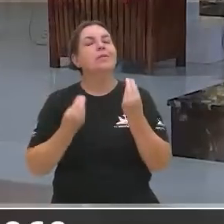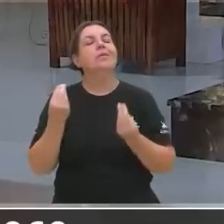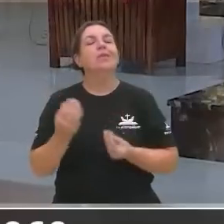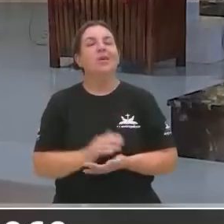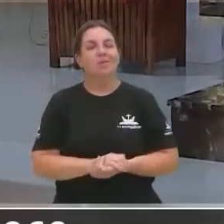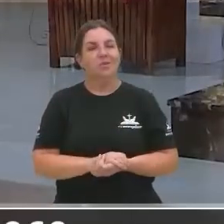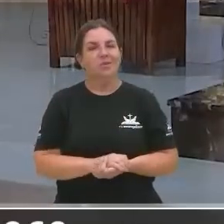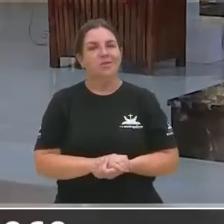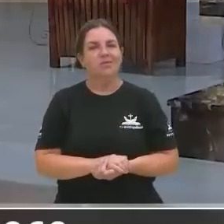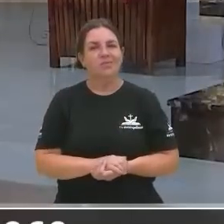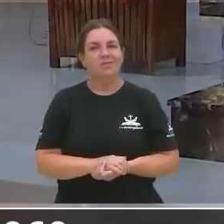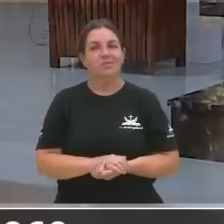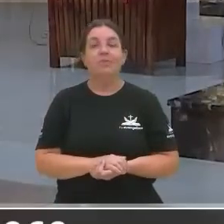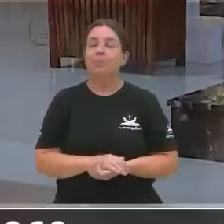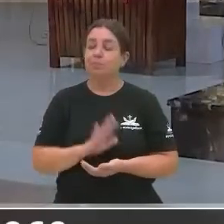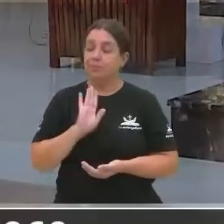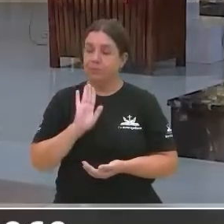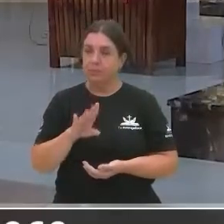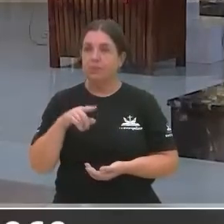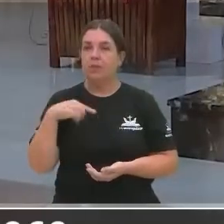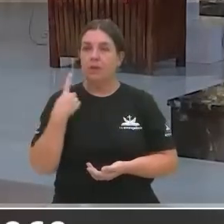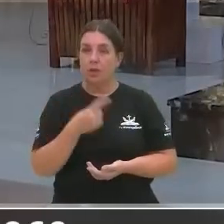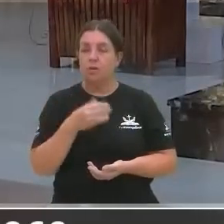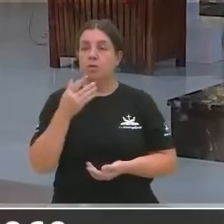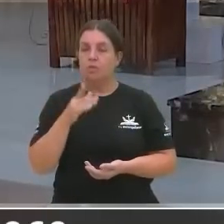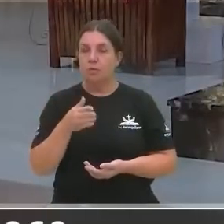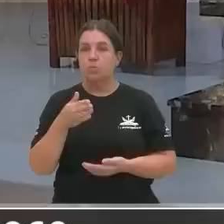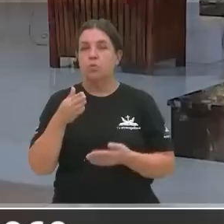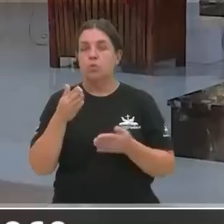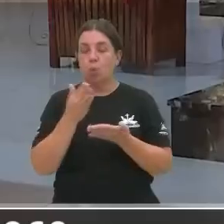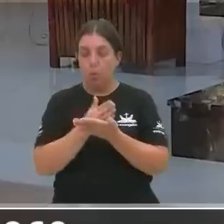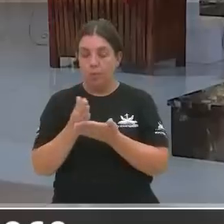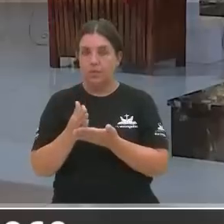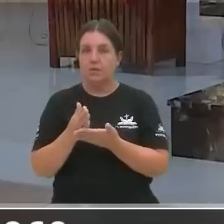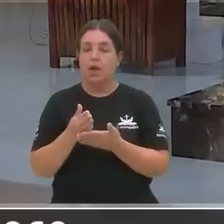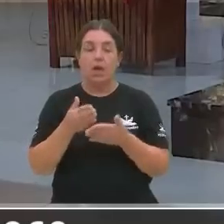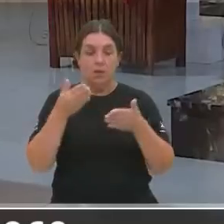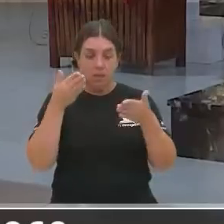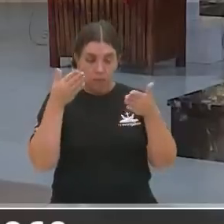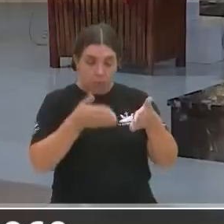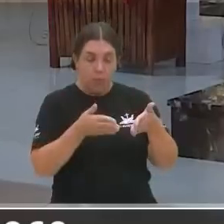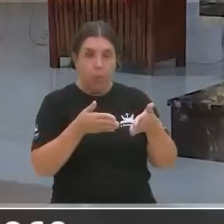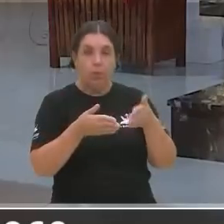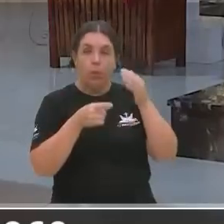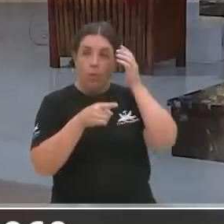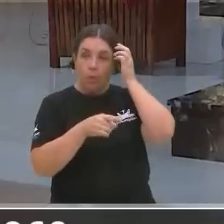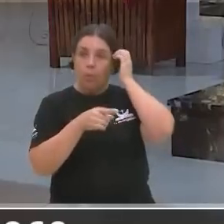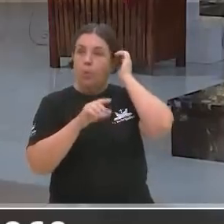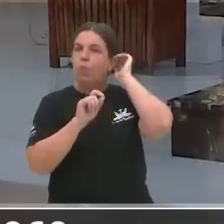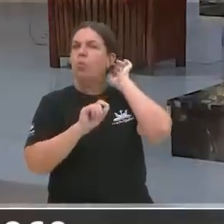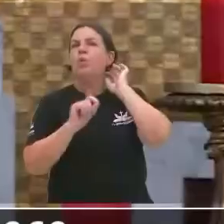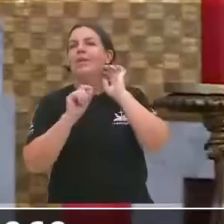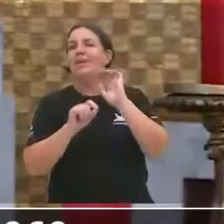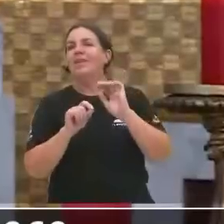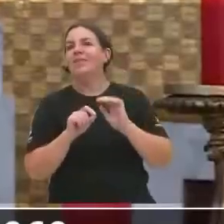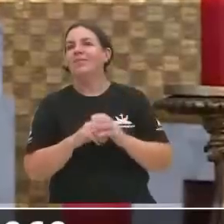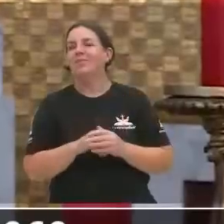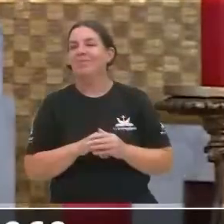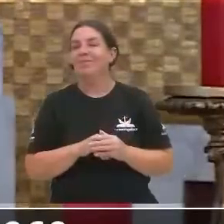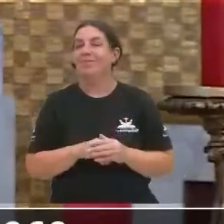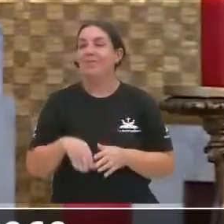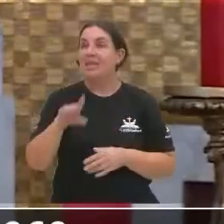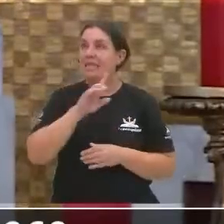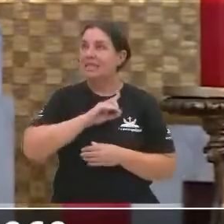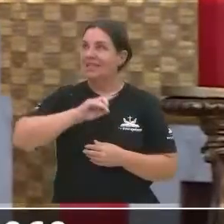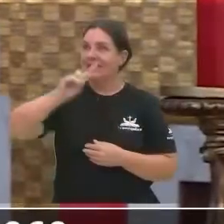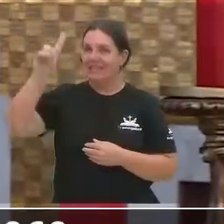muito breve nós vamos intensificar algo impressionante Deus